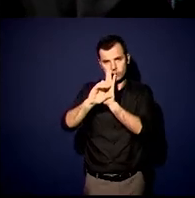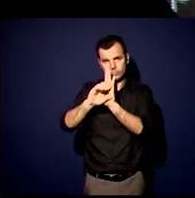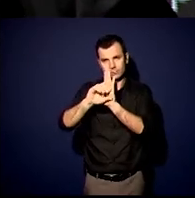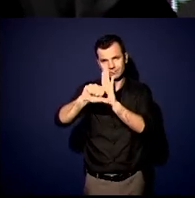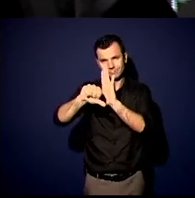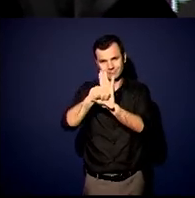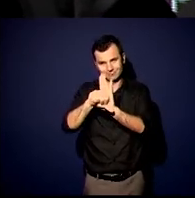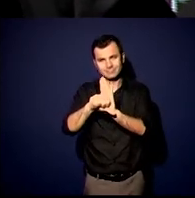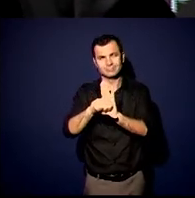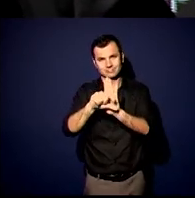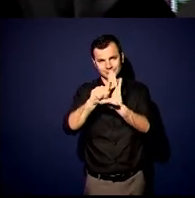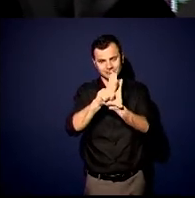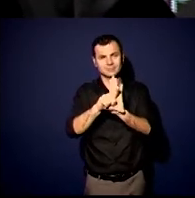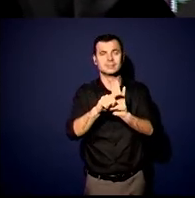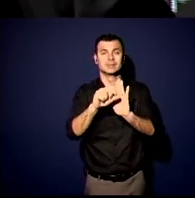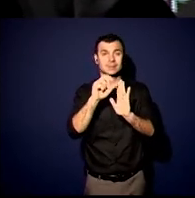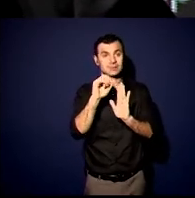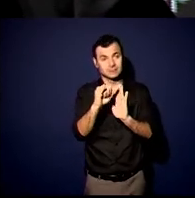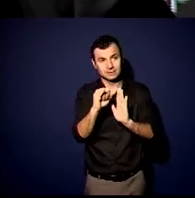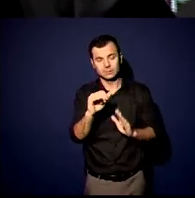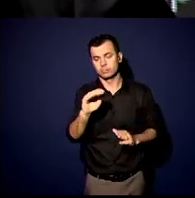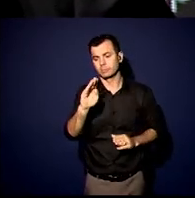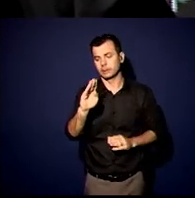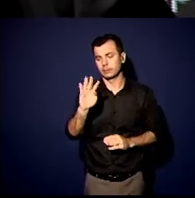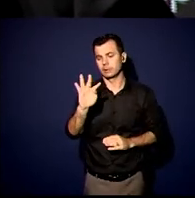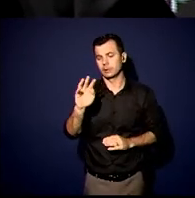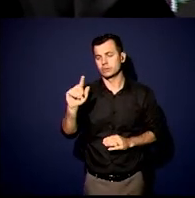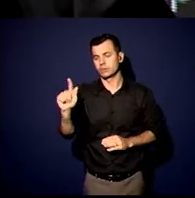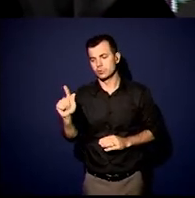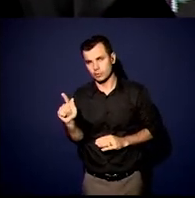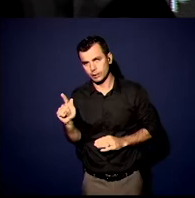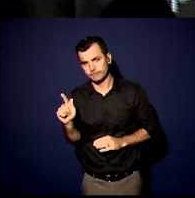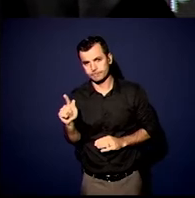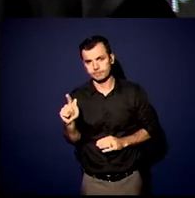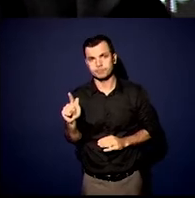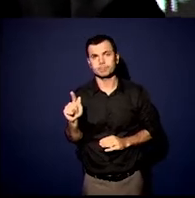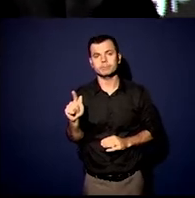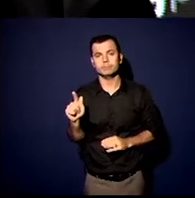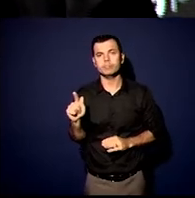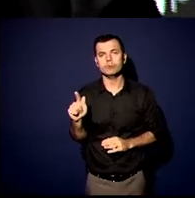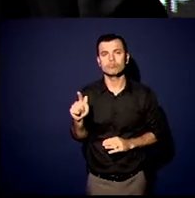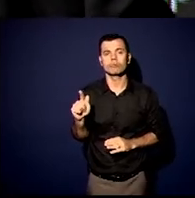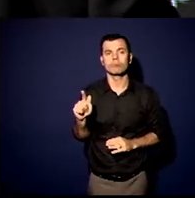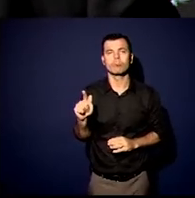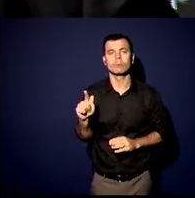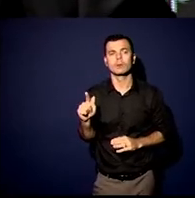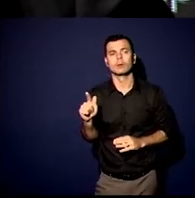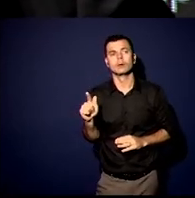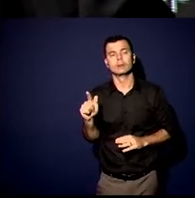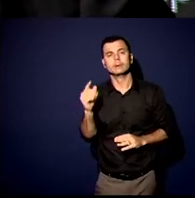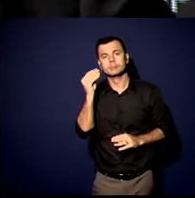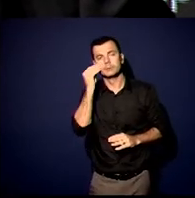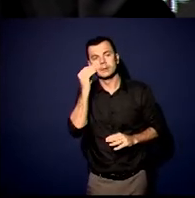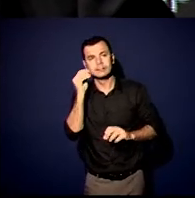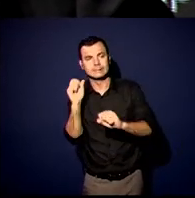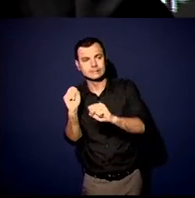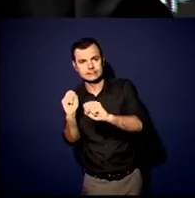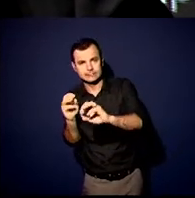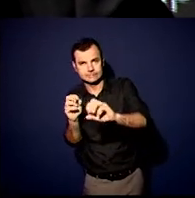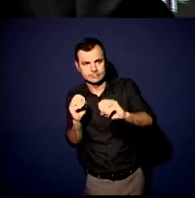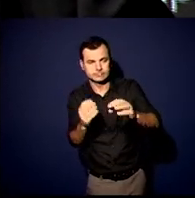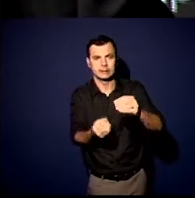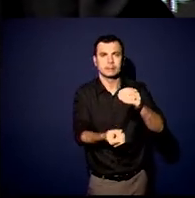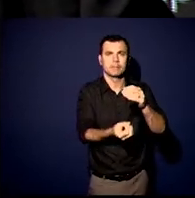se não é possível ao BTG implantar o instante para ensinar as pessoas a fabricar bomba